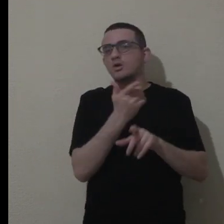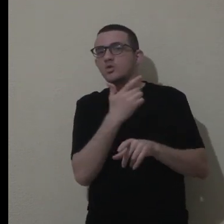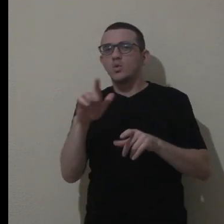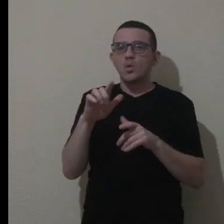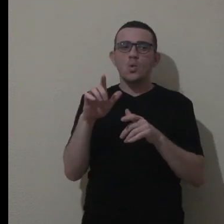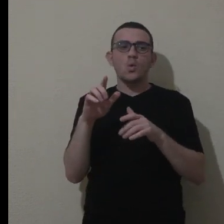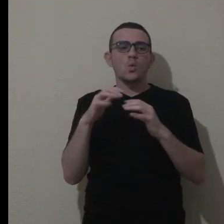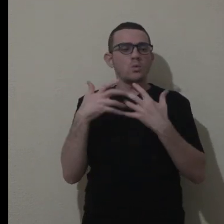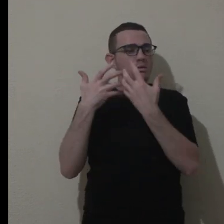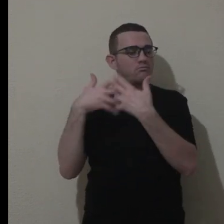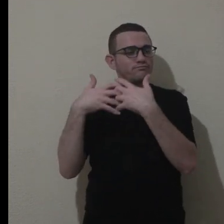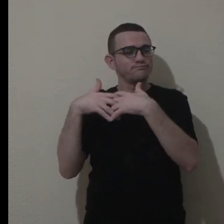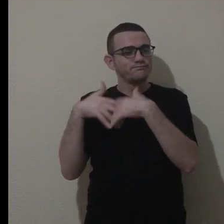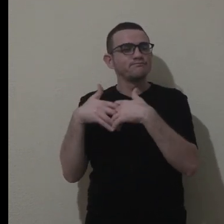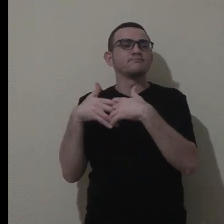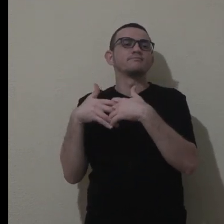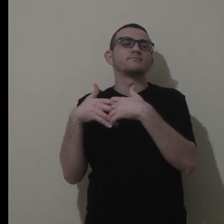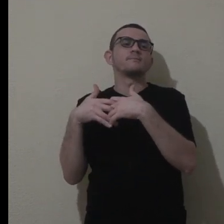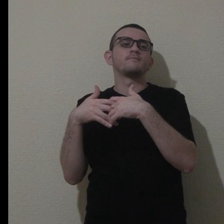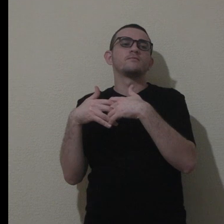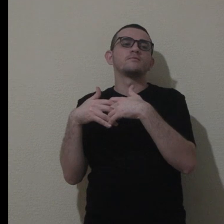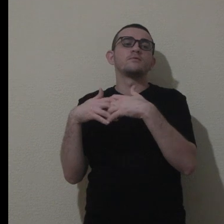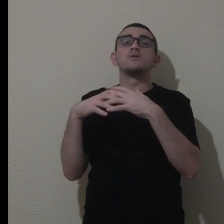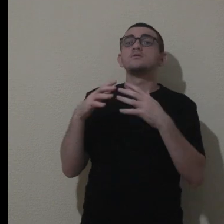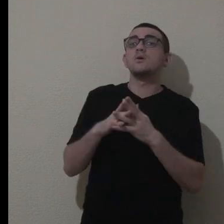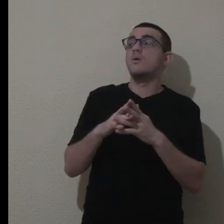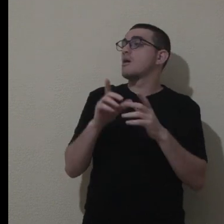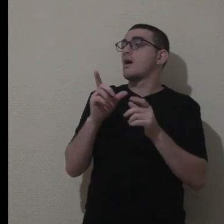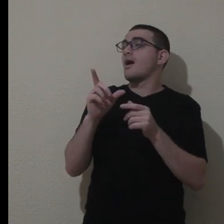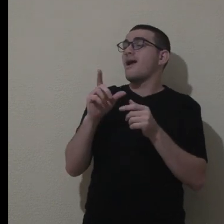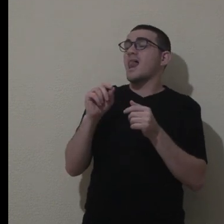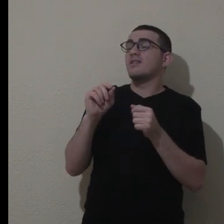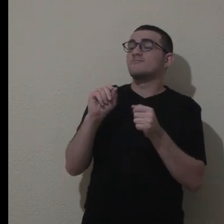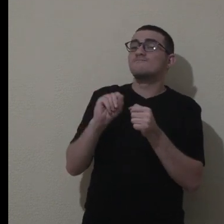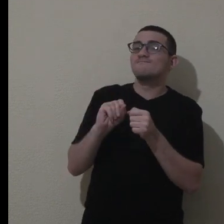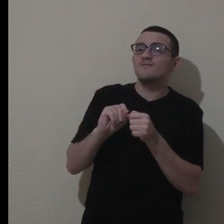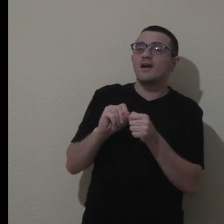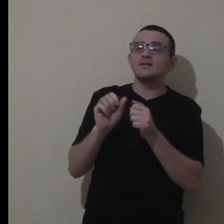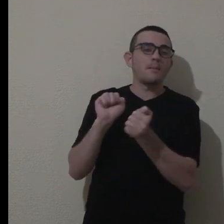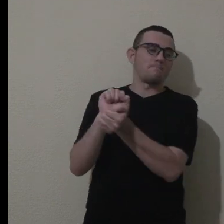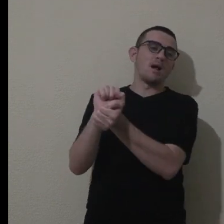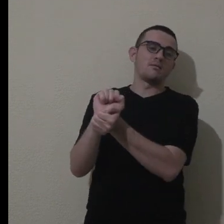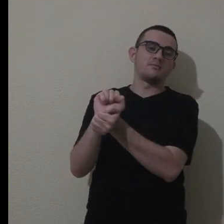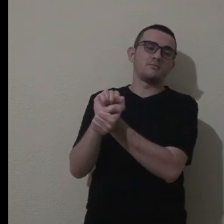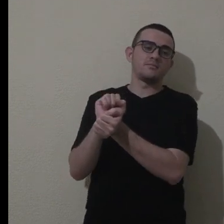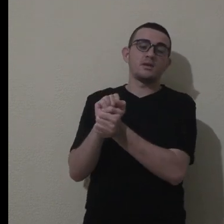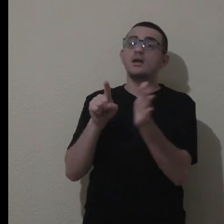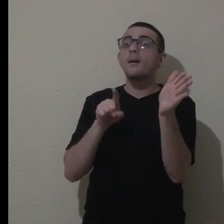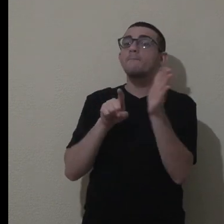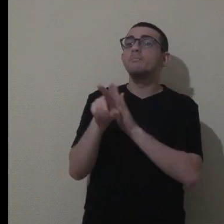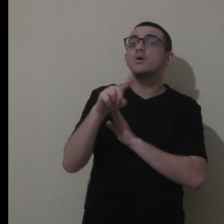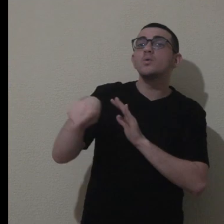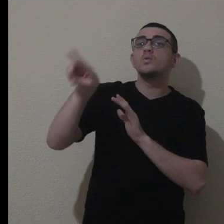outras funções mais eloquentes, elas deixam de funcionar. A